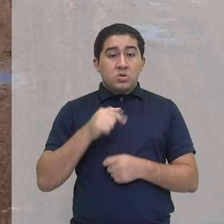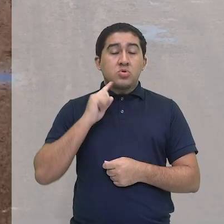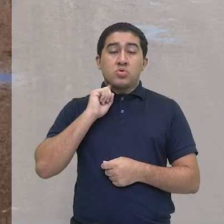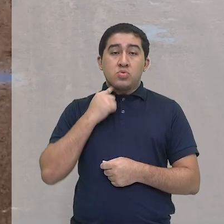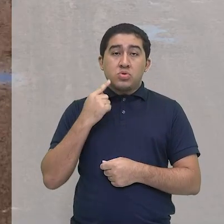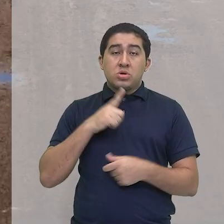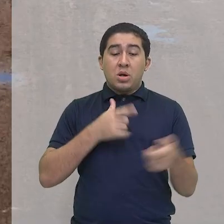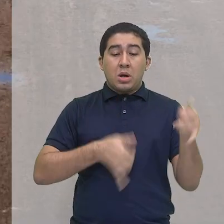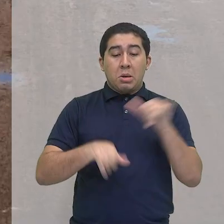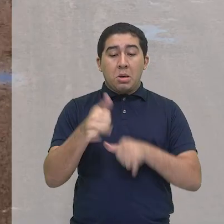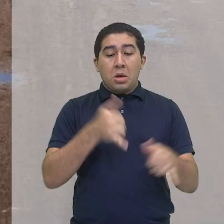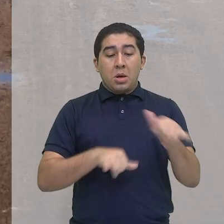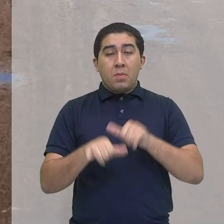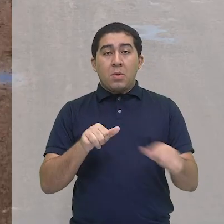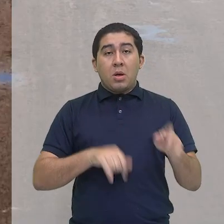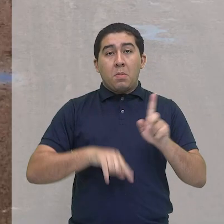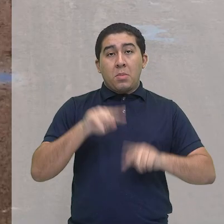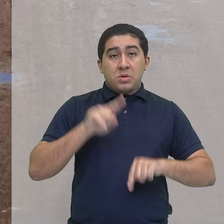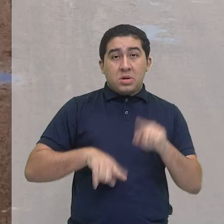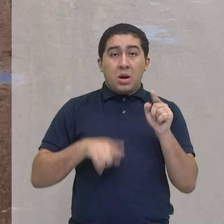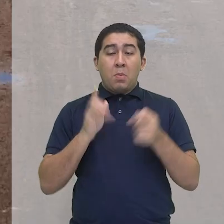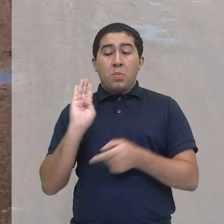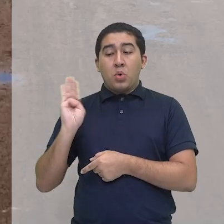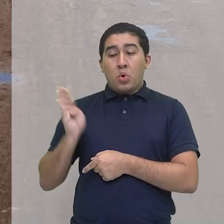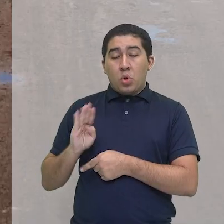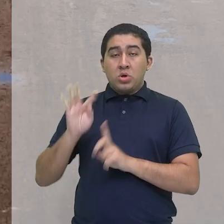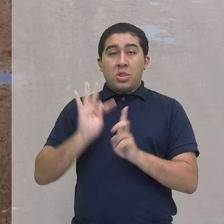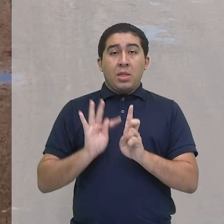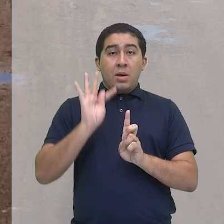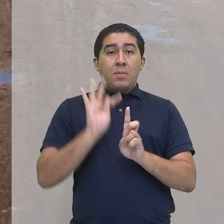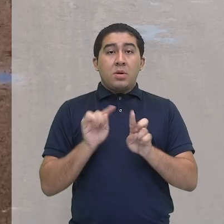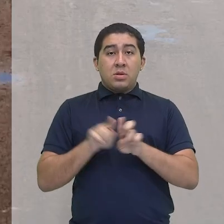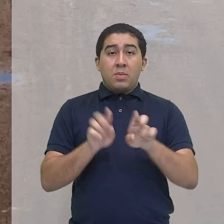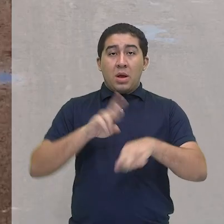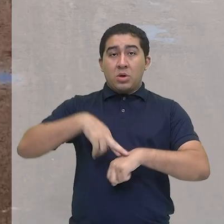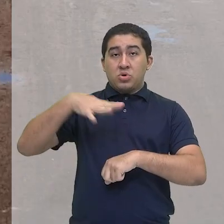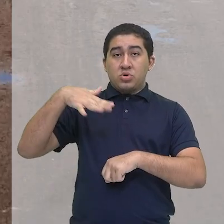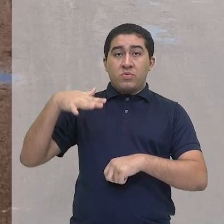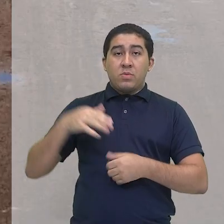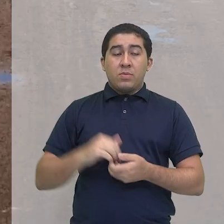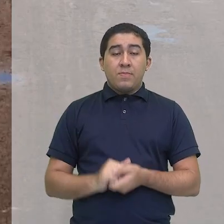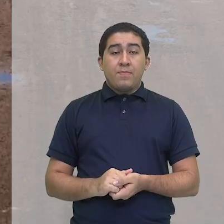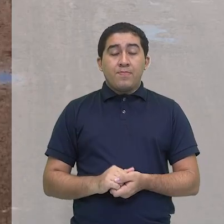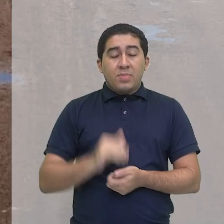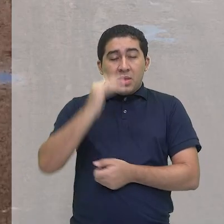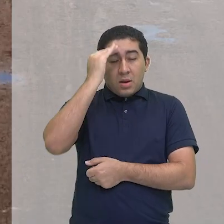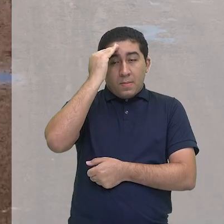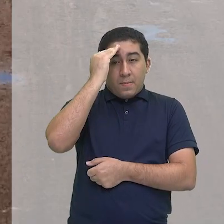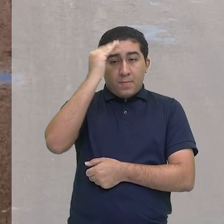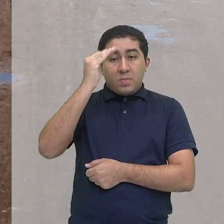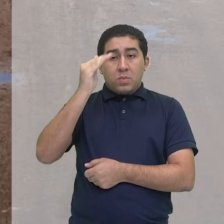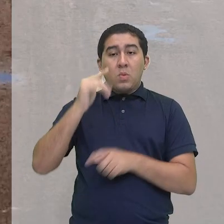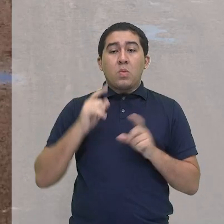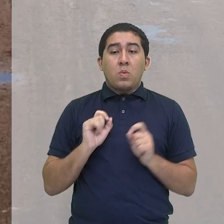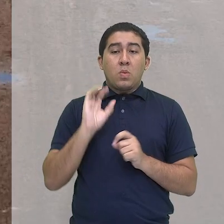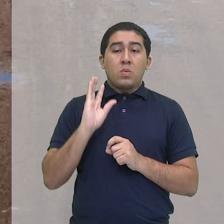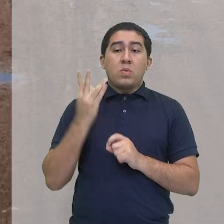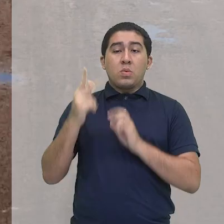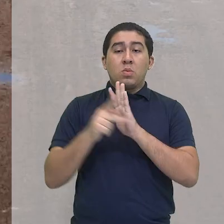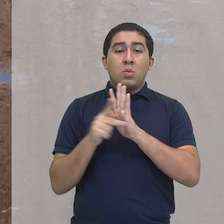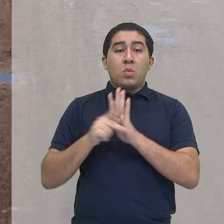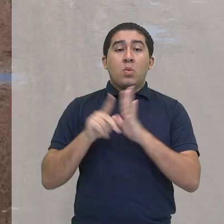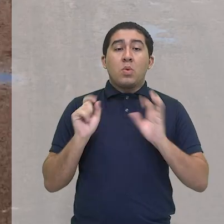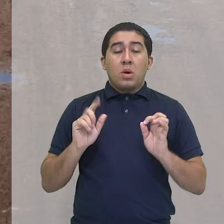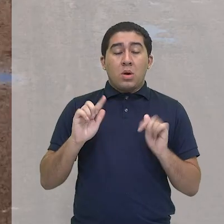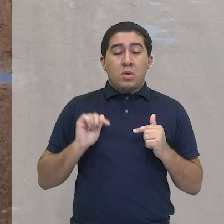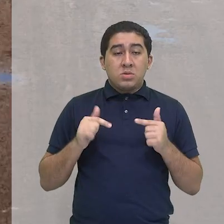em química, sedimentar, biológica, térmica e radioativa. E a principal causa aí da poluição é a